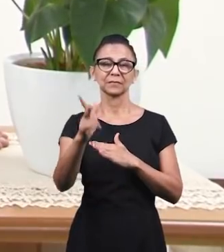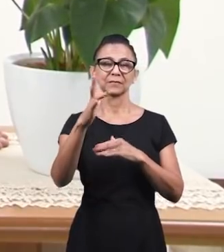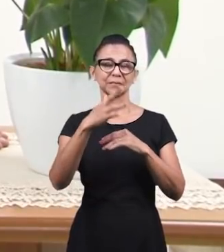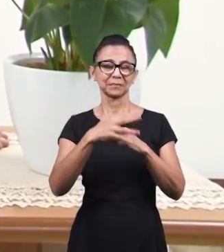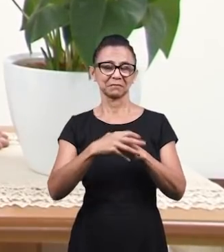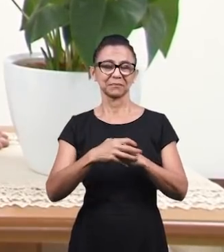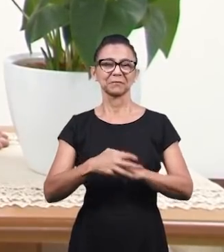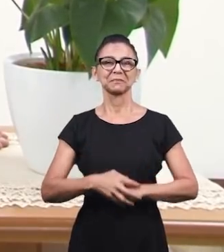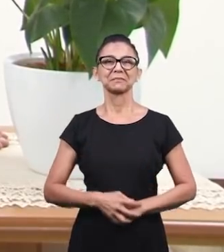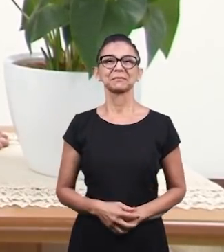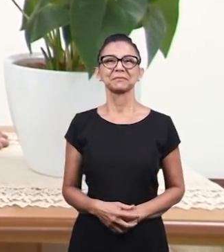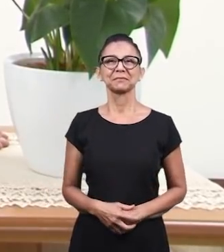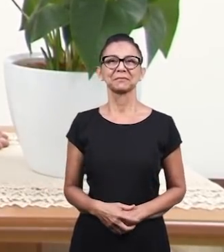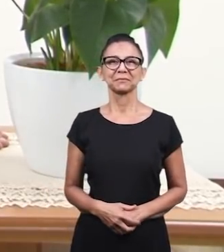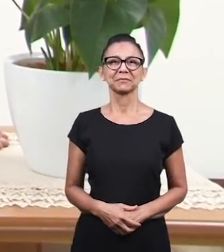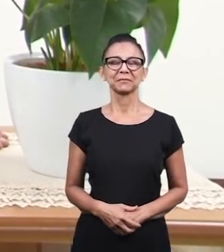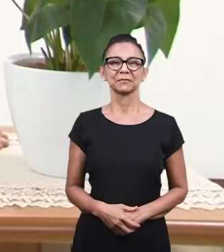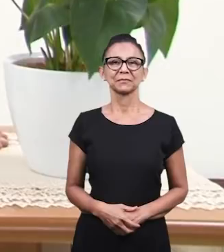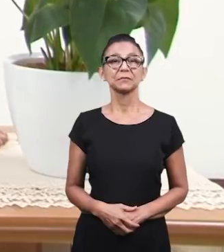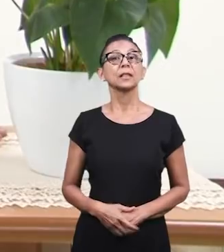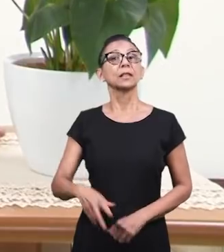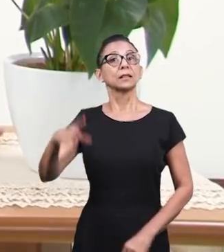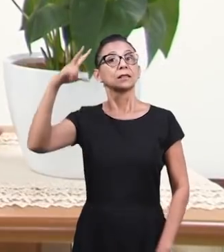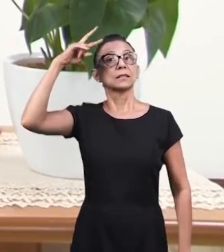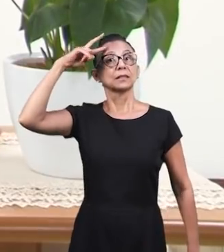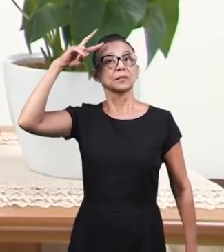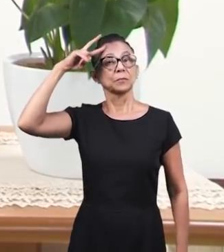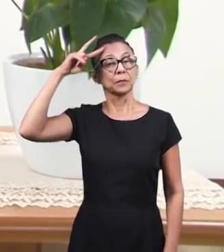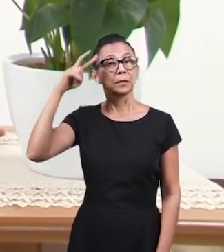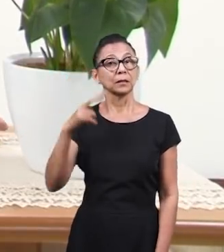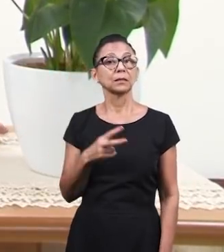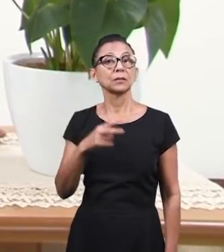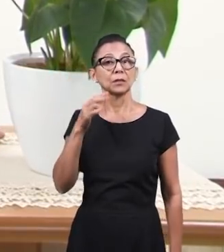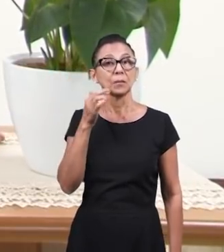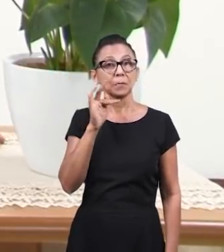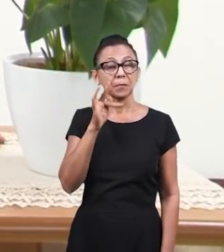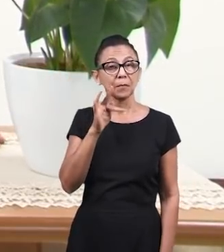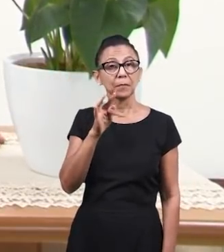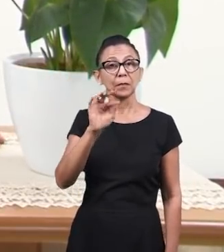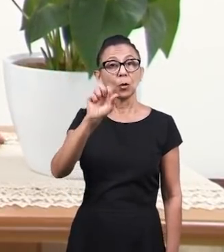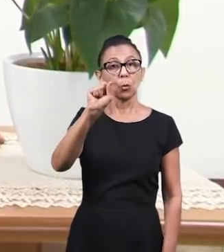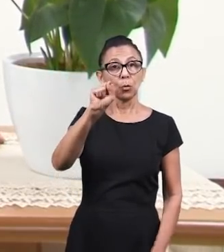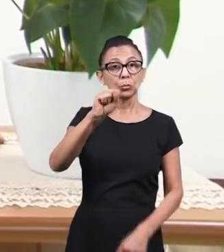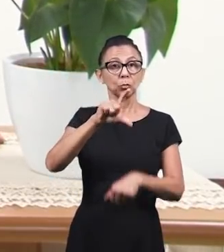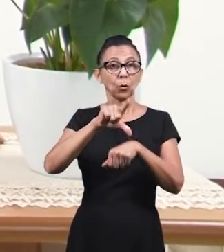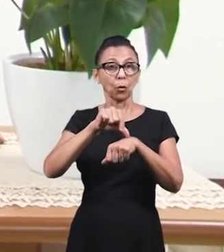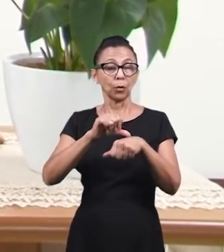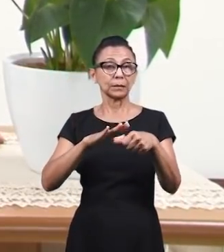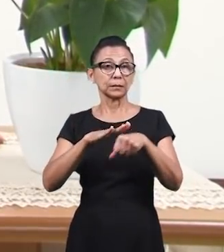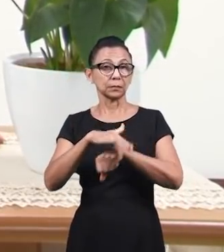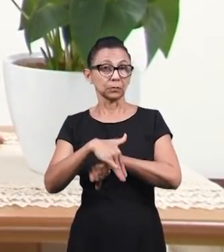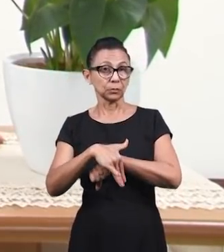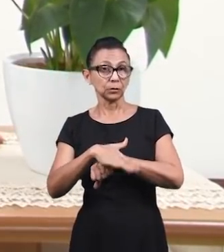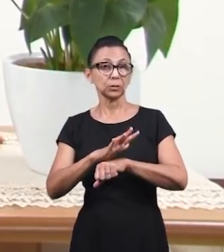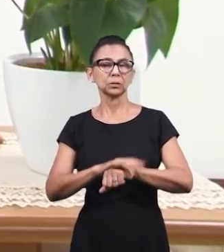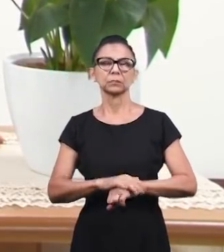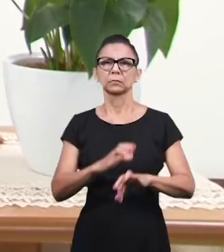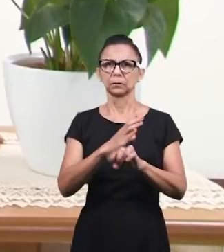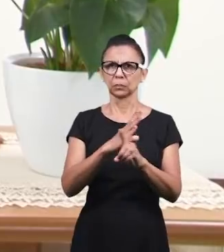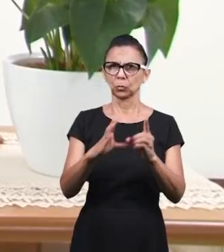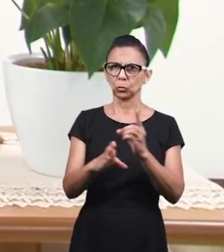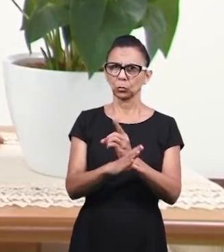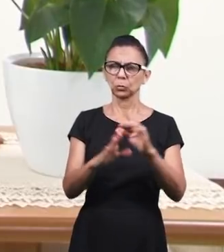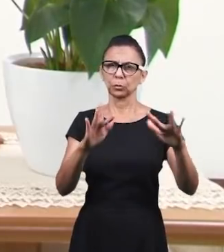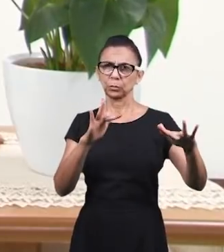por toda a eternidade. Amém. Queridos, lembrando, daqui a pouco, às 20 horas, temos a nossa transmissão, os